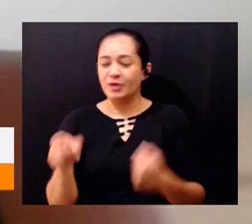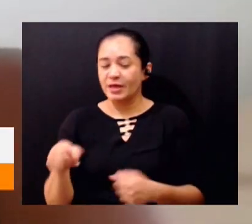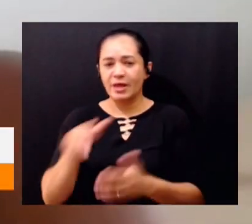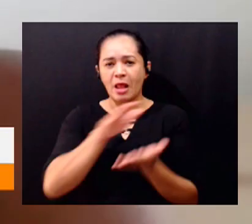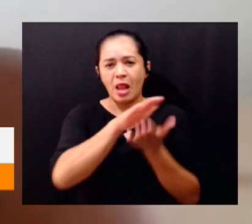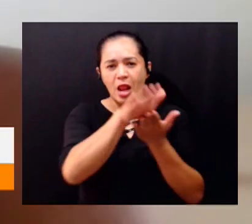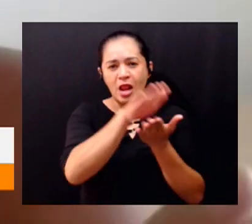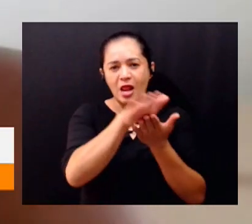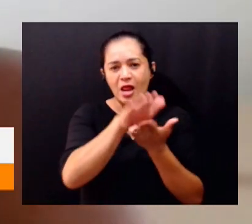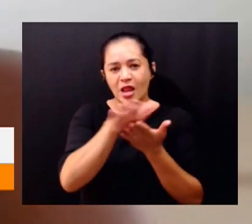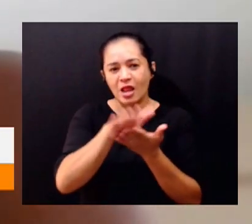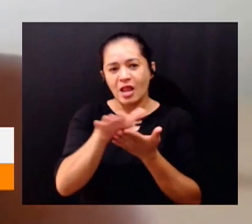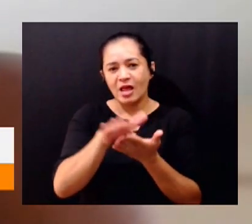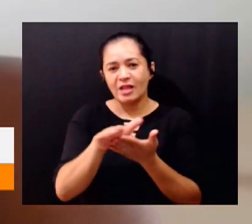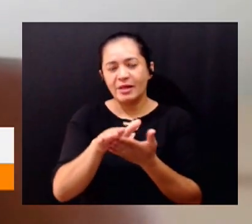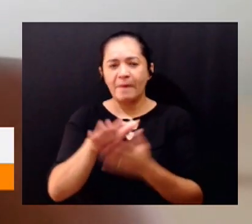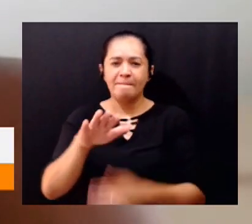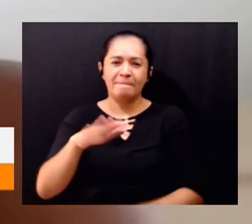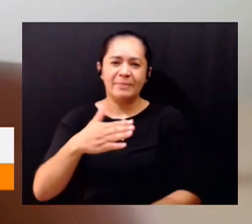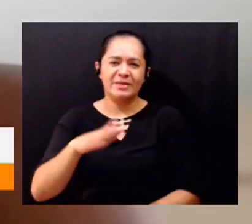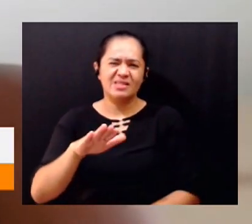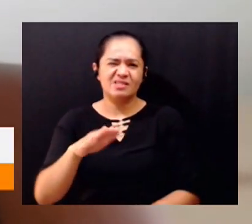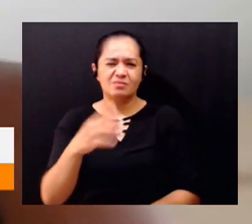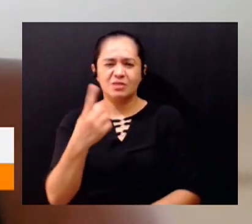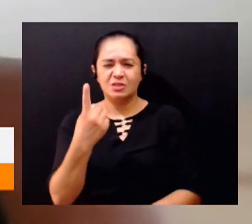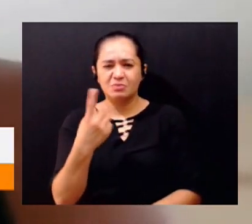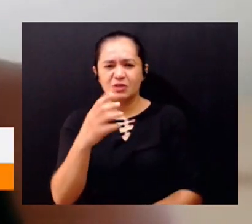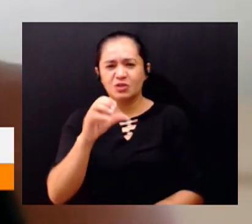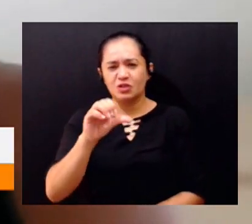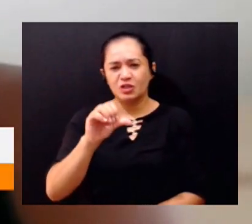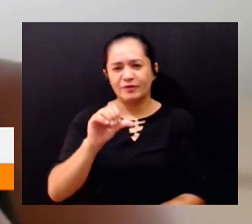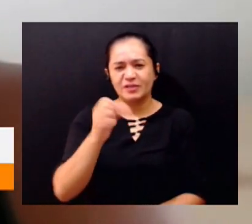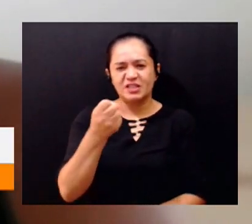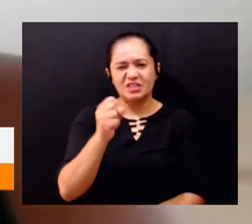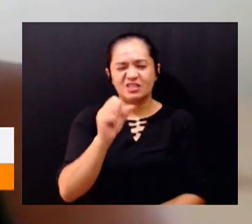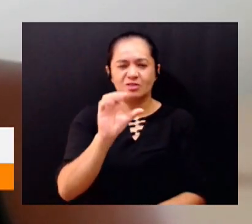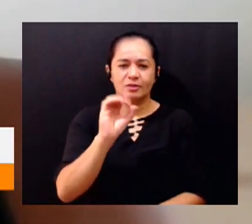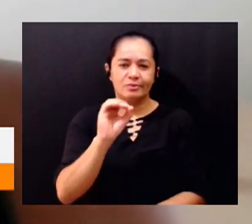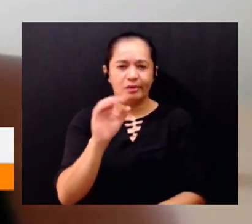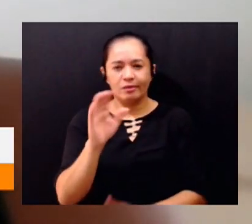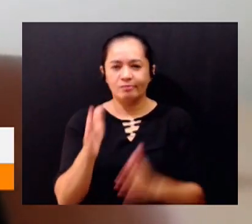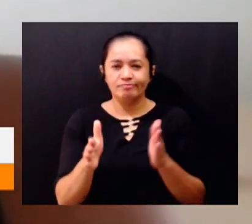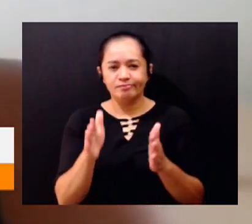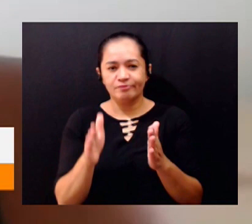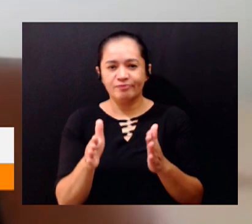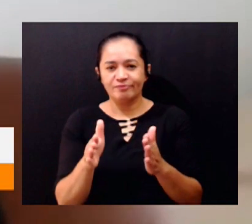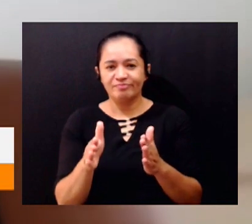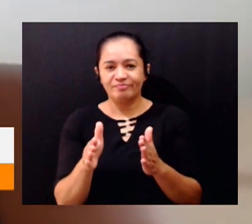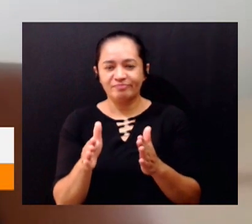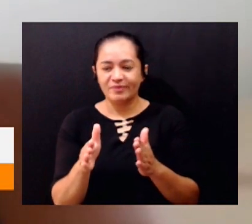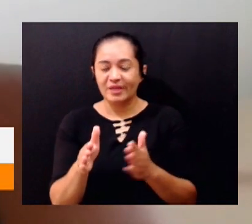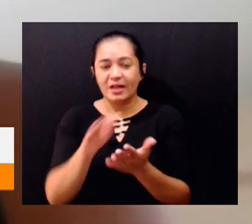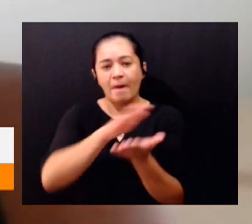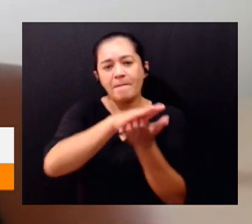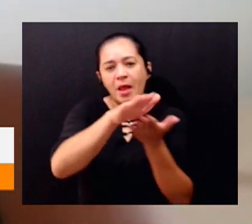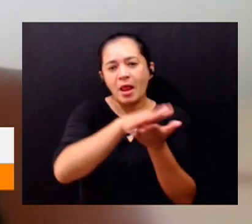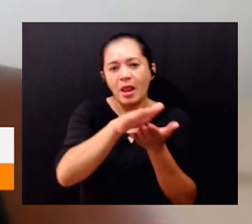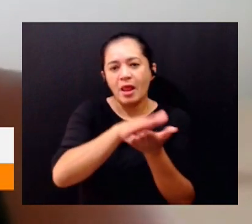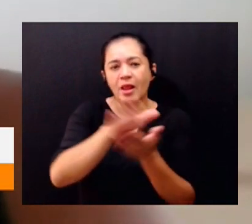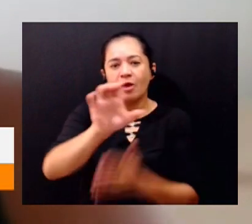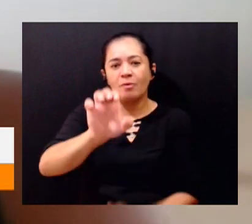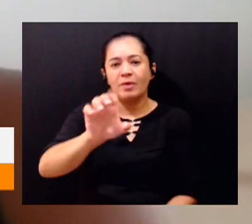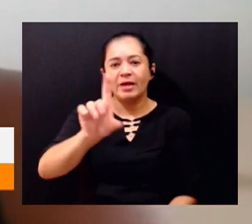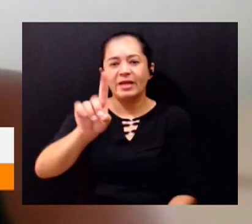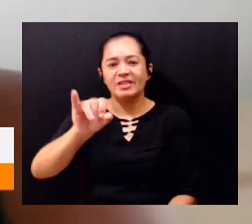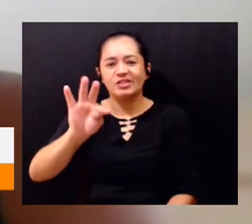década de 80, acho que 82, 83, pela Block Editores, que é uma editora do Rio de Janeiro,